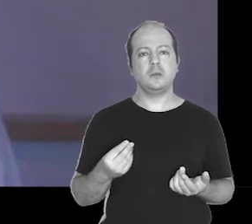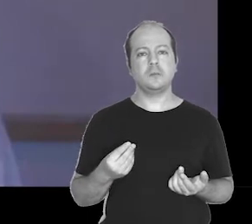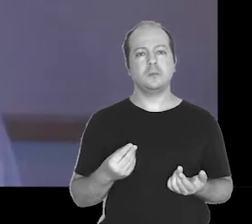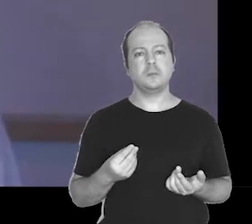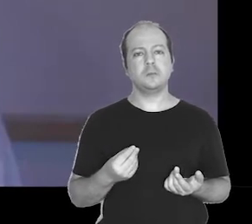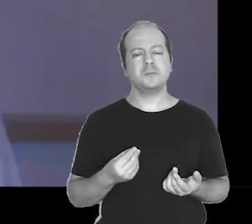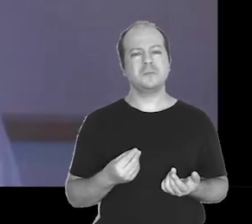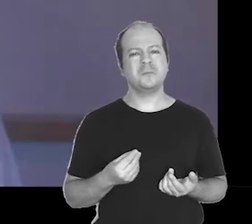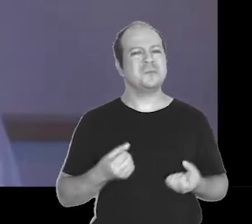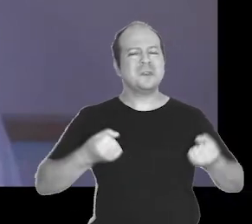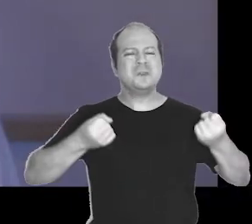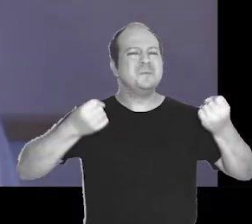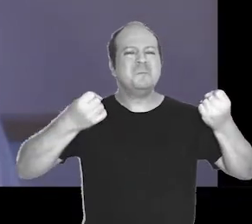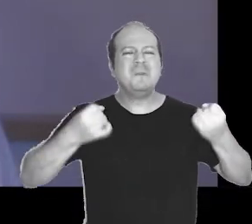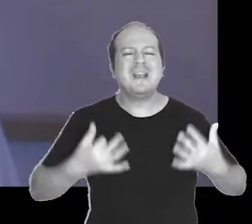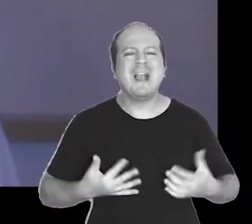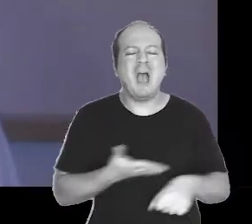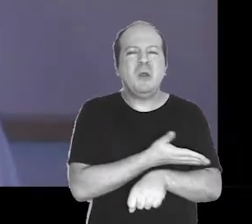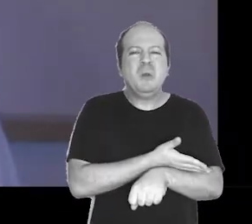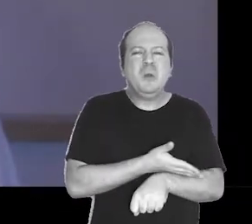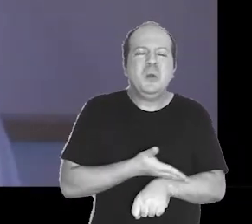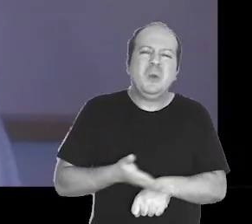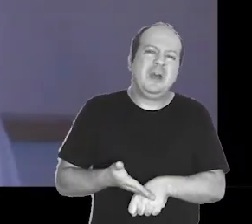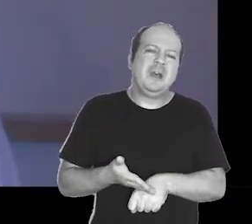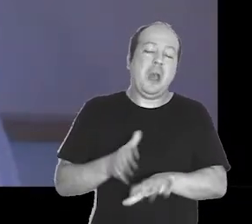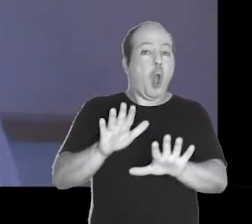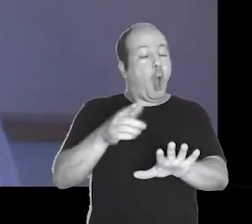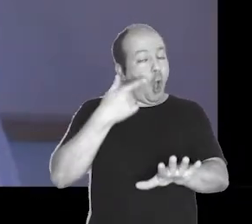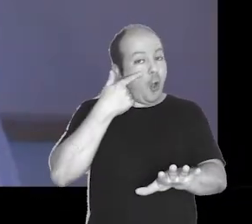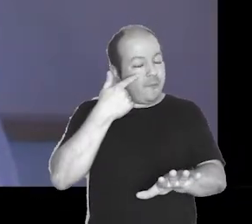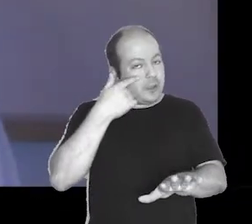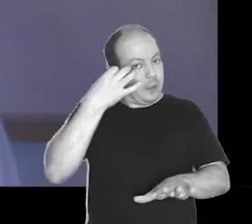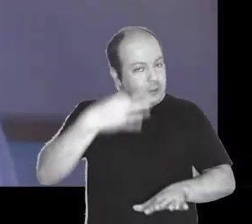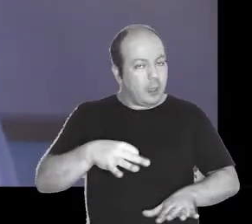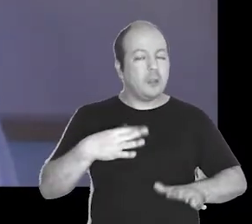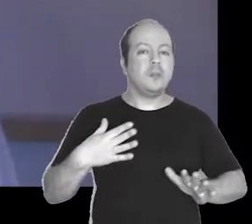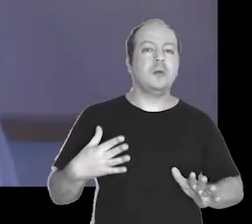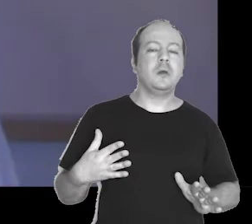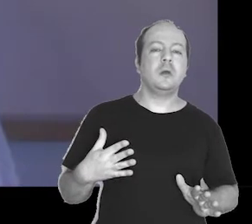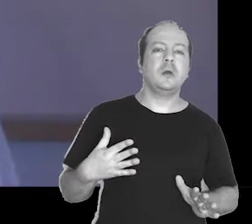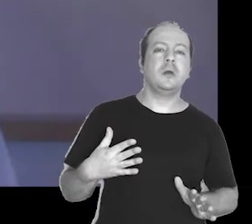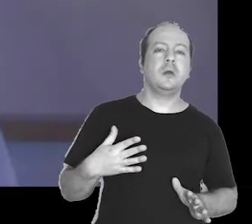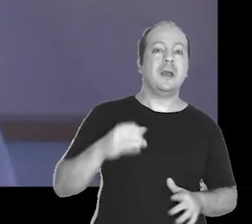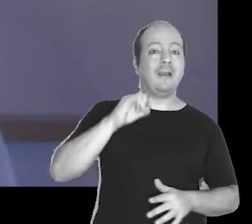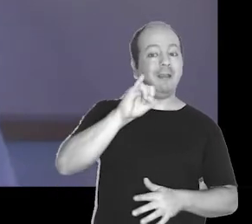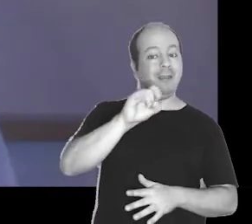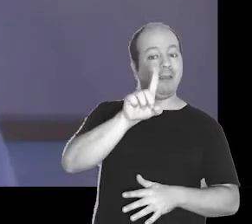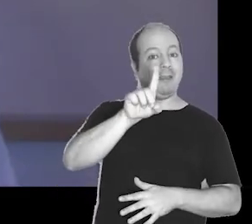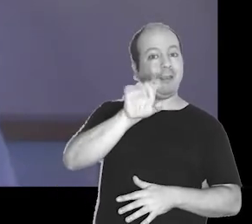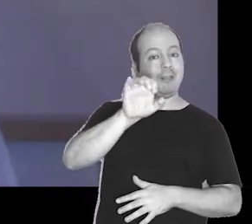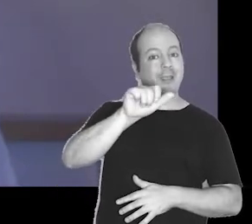não quer dizer consumada, não, veja bem, mas ideal.